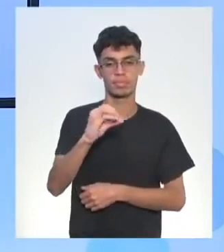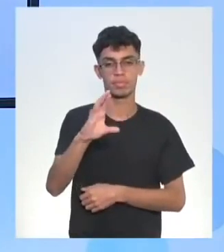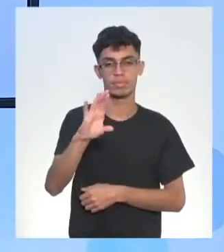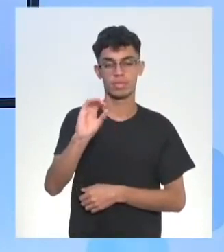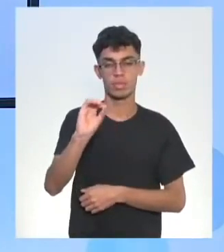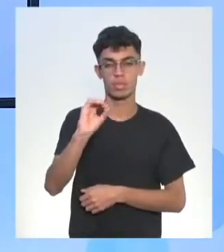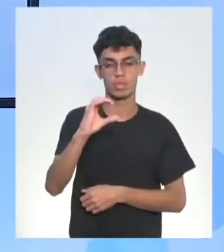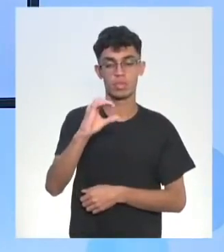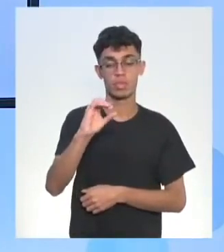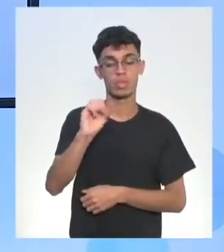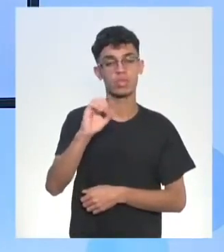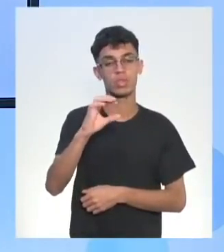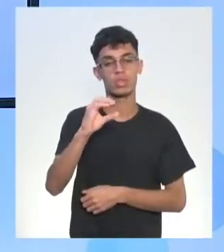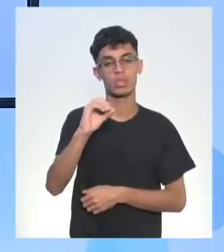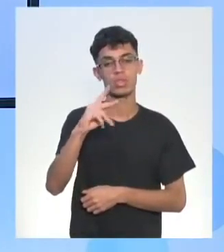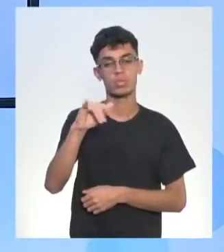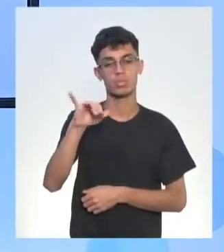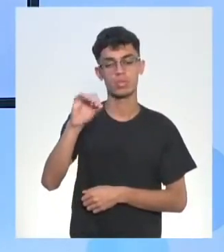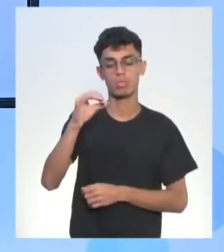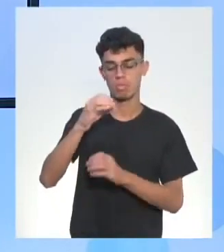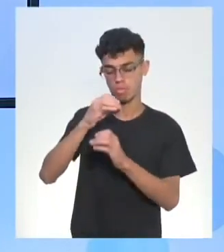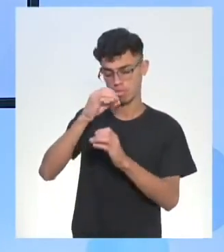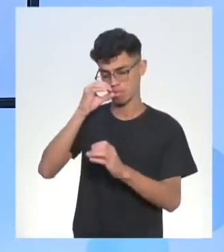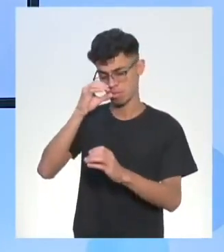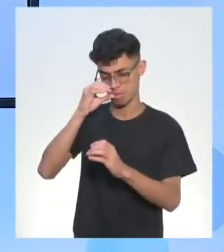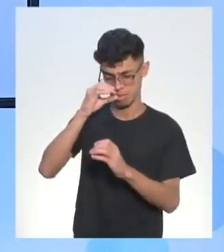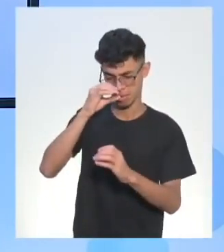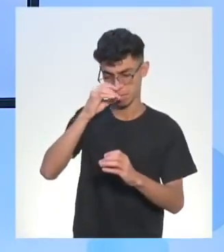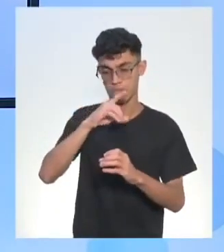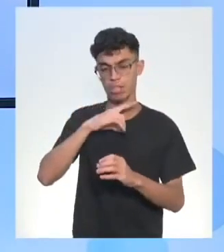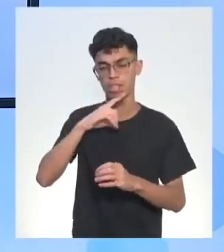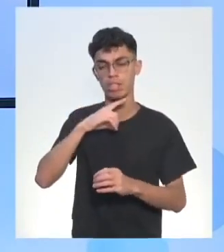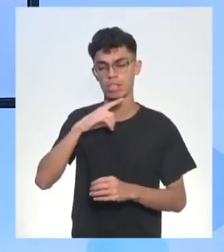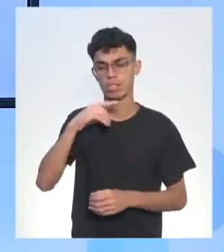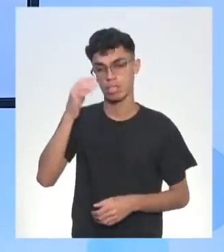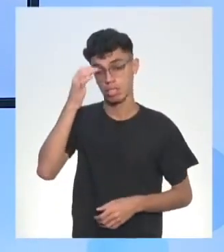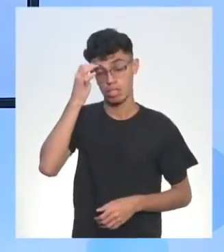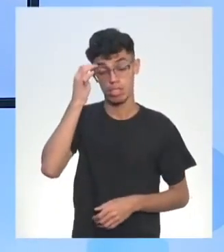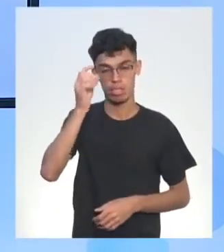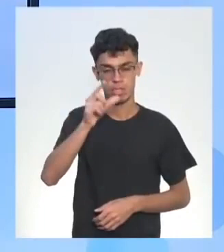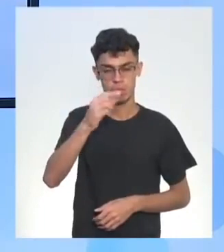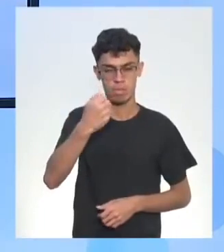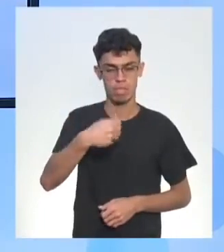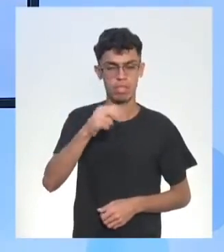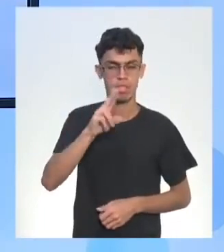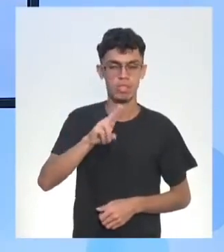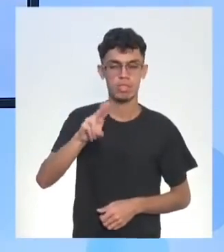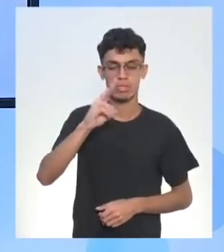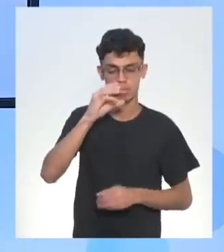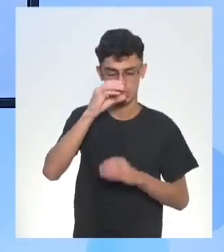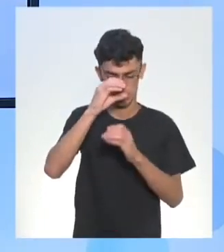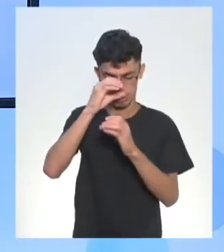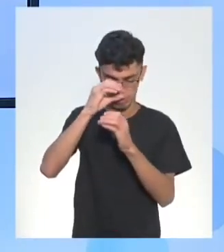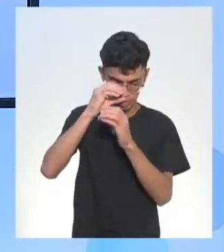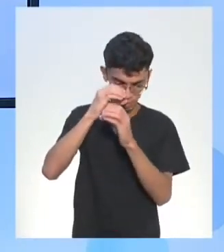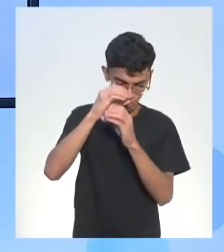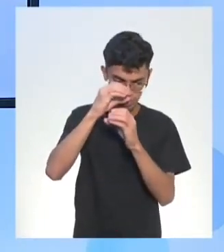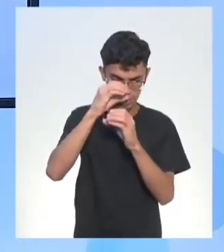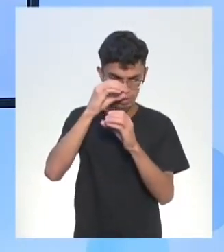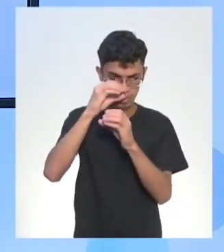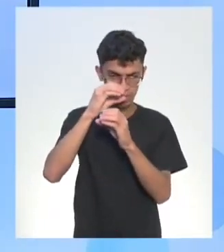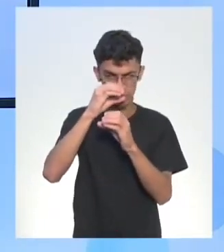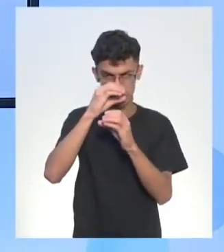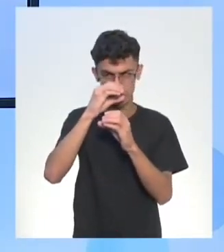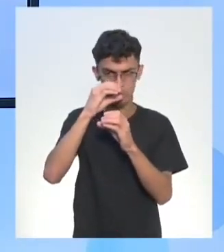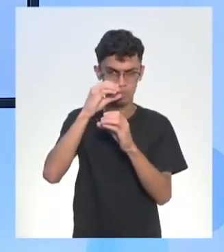vê estruturas que têm esse tamanho aí. Por isso que a gente precisa do microscópio, lógico, porque não dá para enxergar a olho nu.